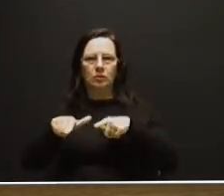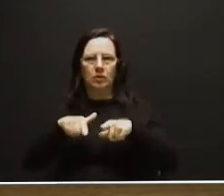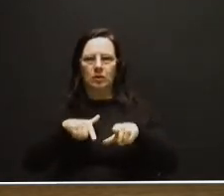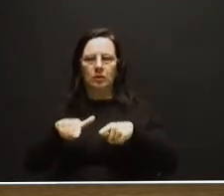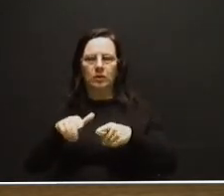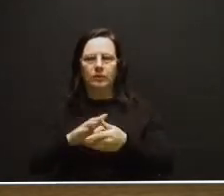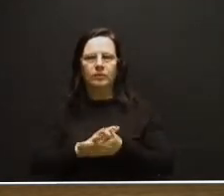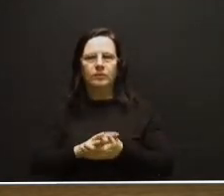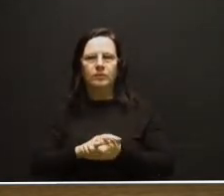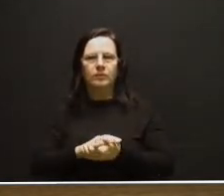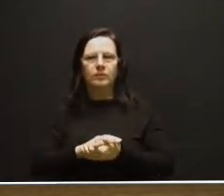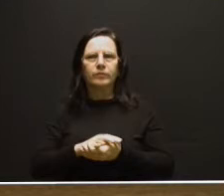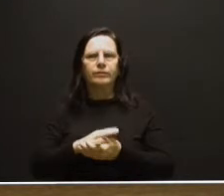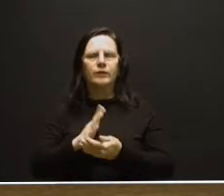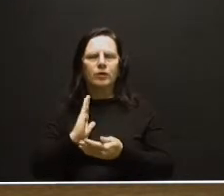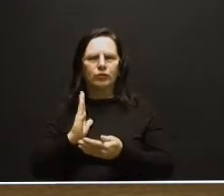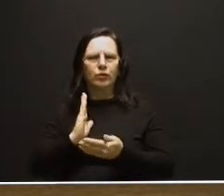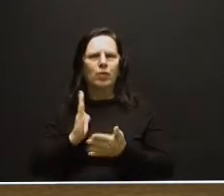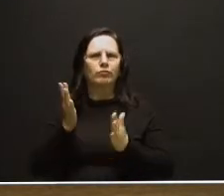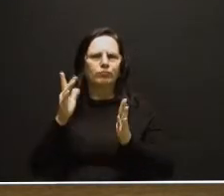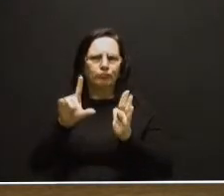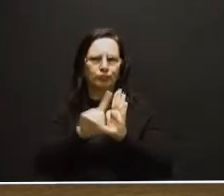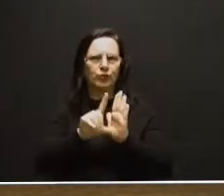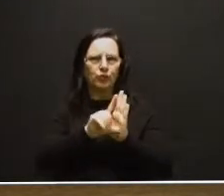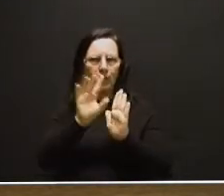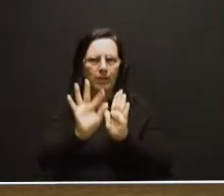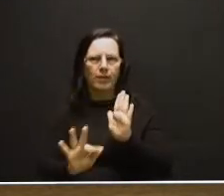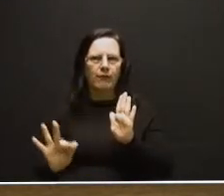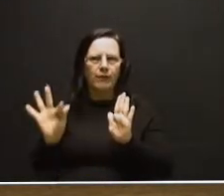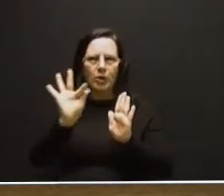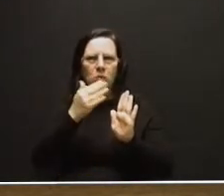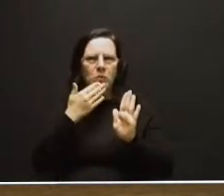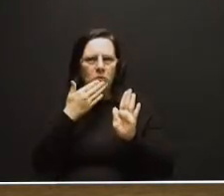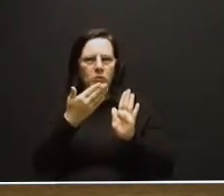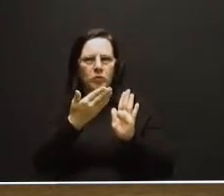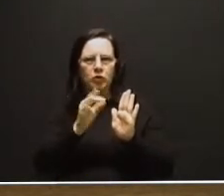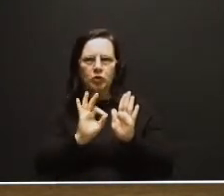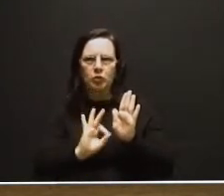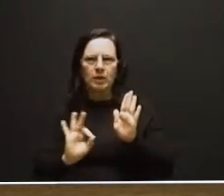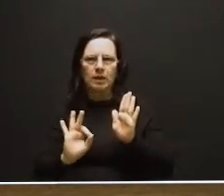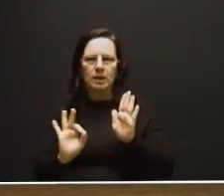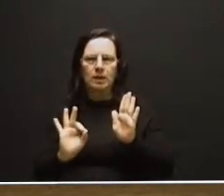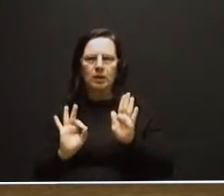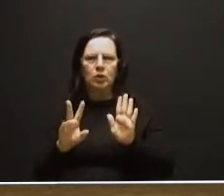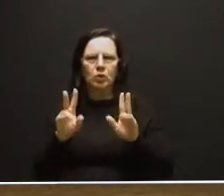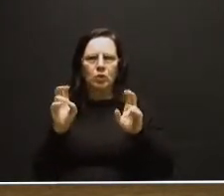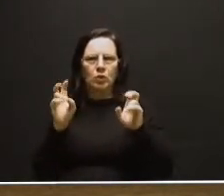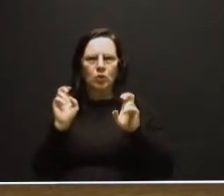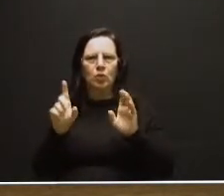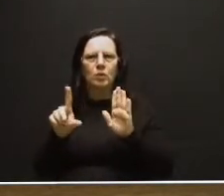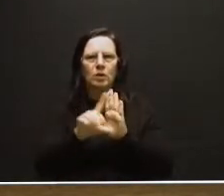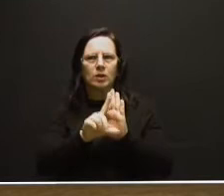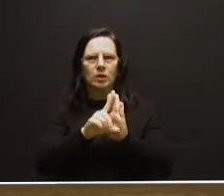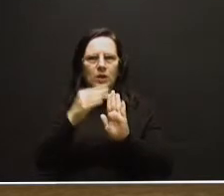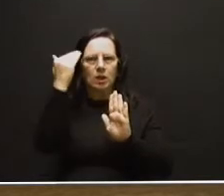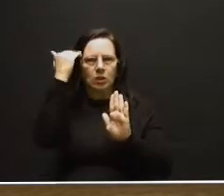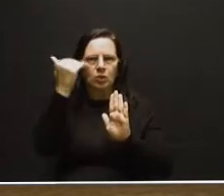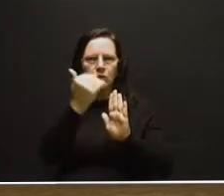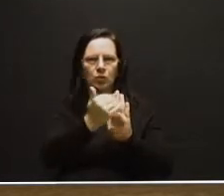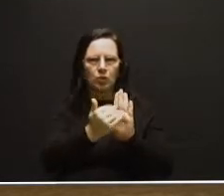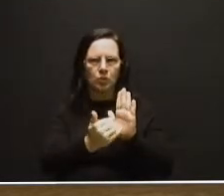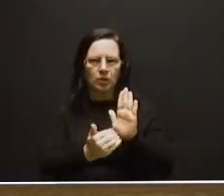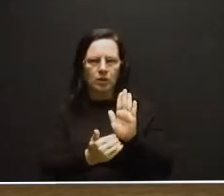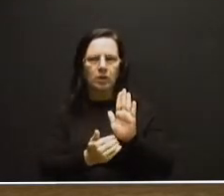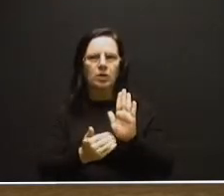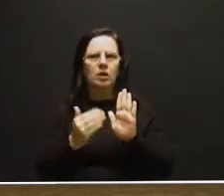every regra porque já é lei federal não estou pedindo nada a não ser a observância da legalidade da lei e é